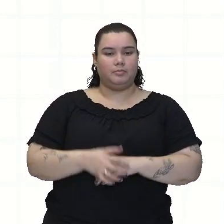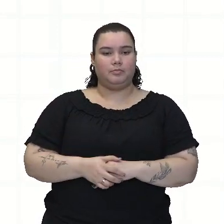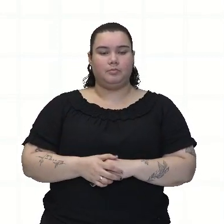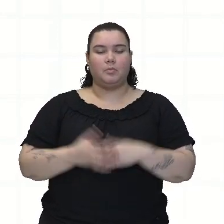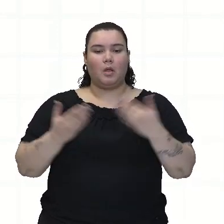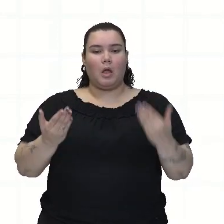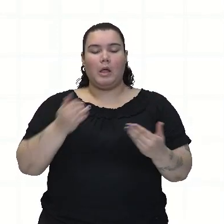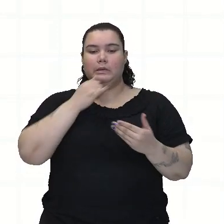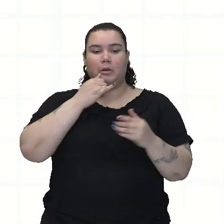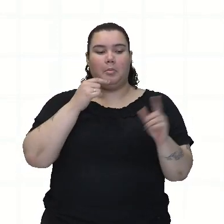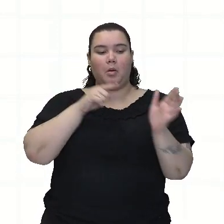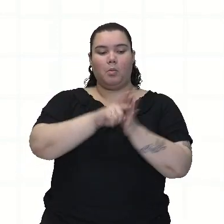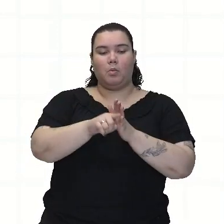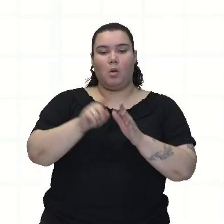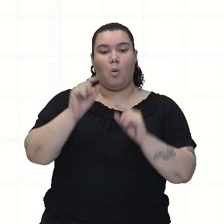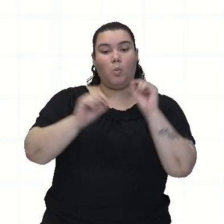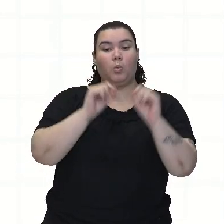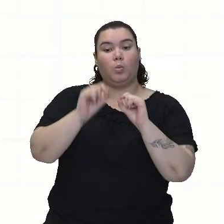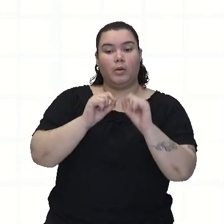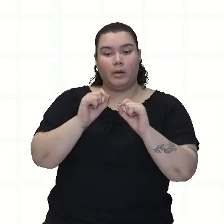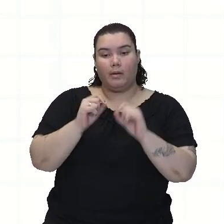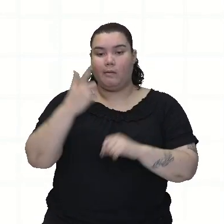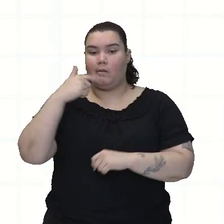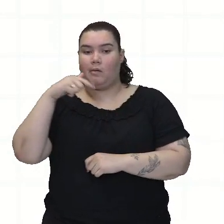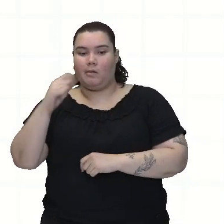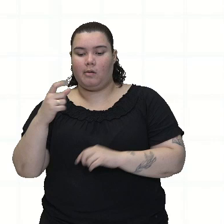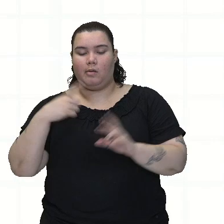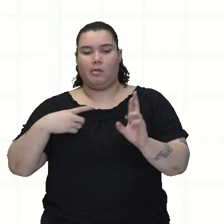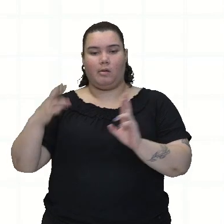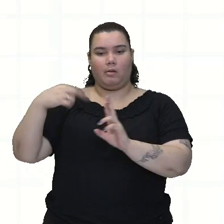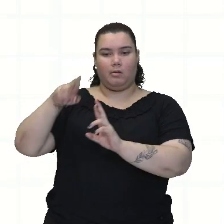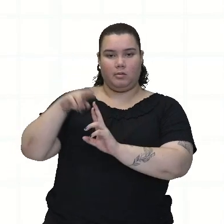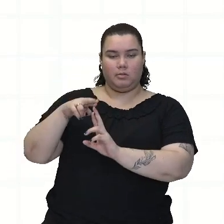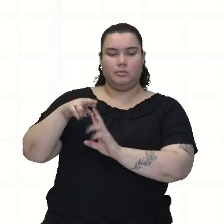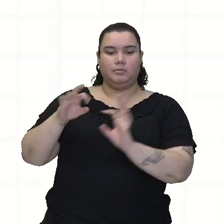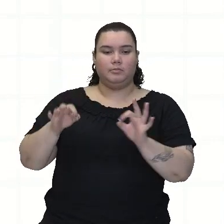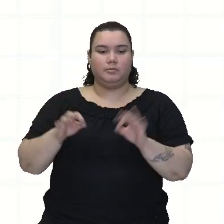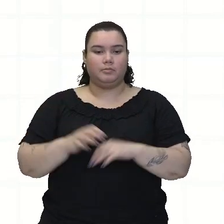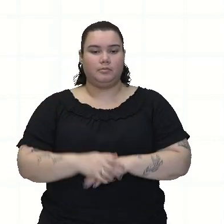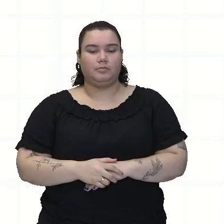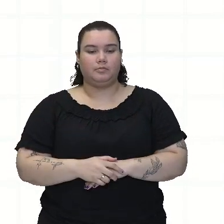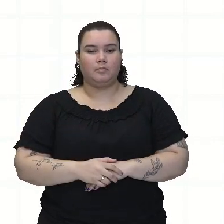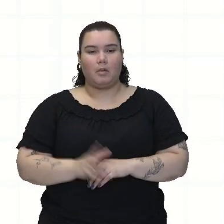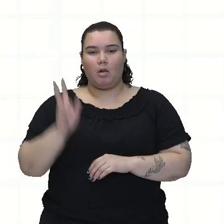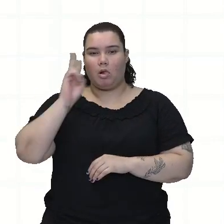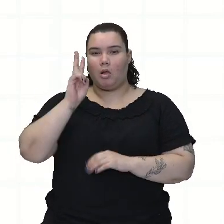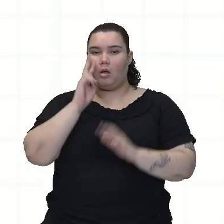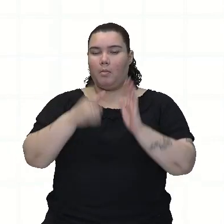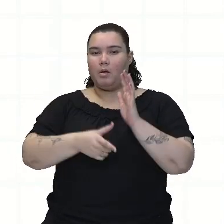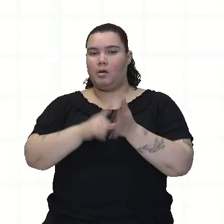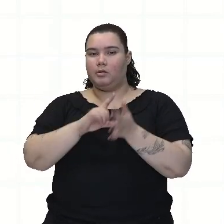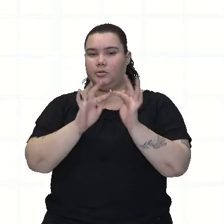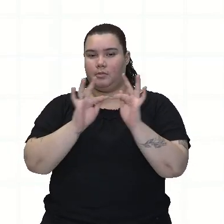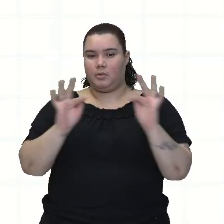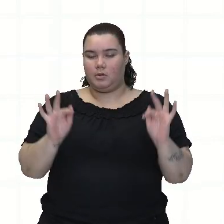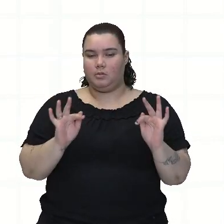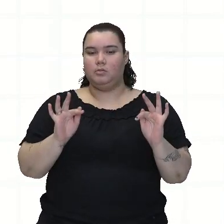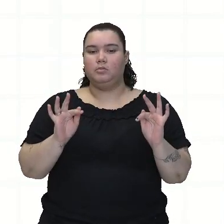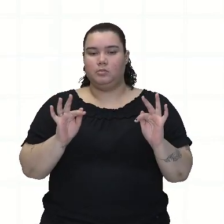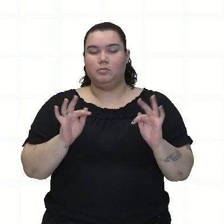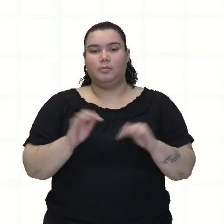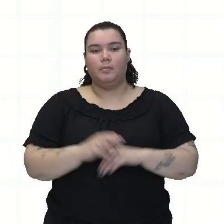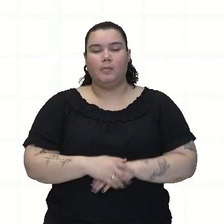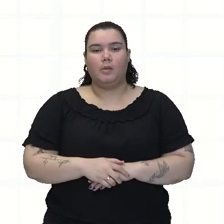responde a pergunta o que ou quem. Então, nós vimos lá. Ah, os voluntários recolheram. E aí eu vou fazer a pergunta,